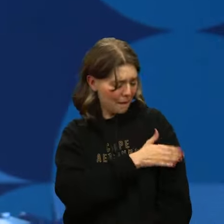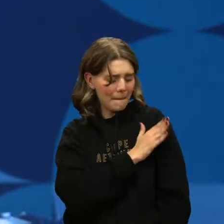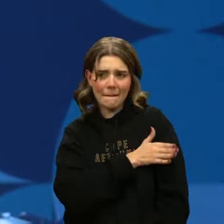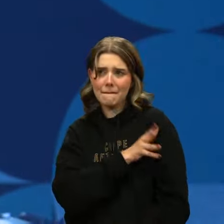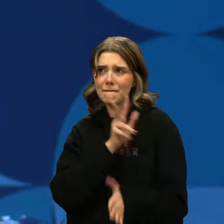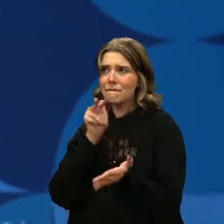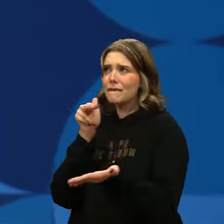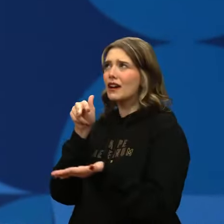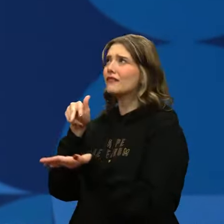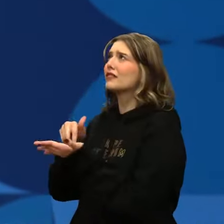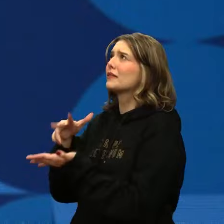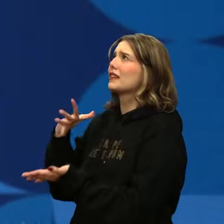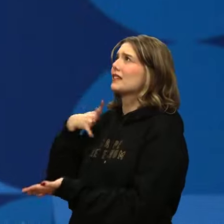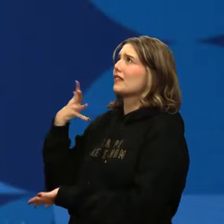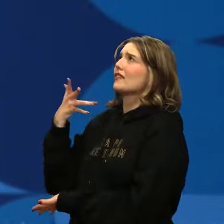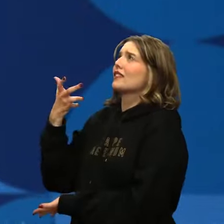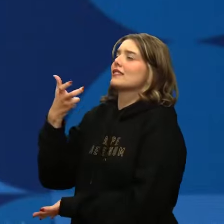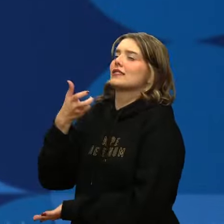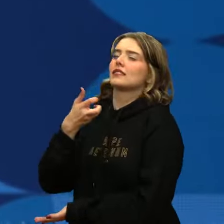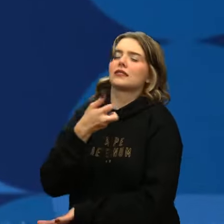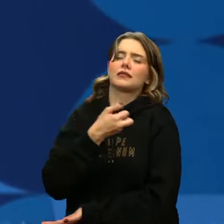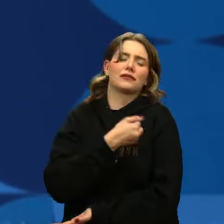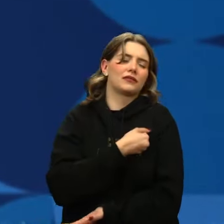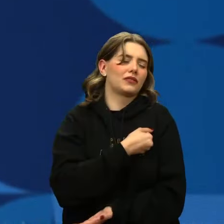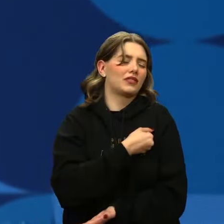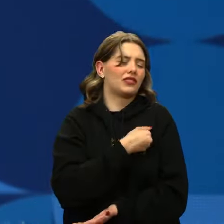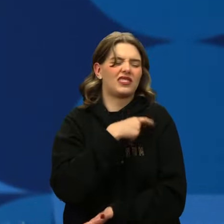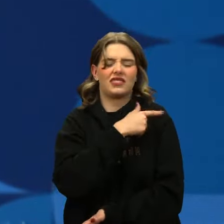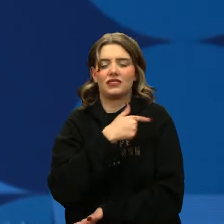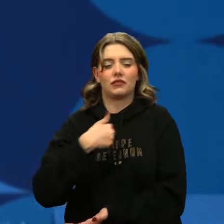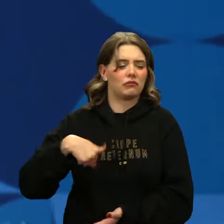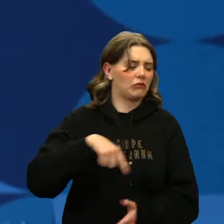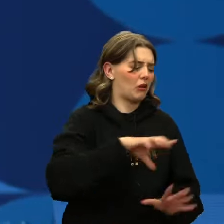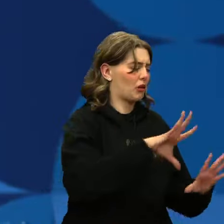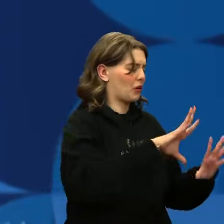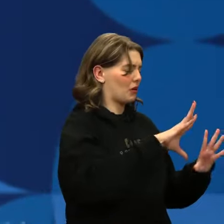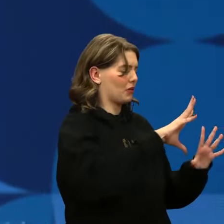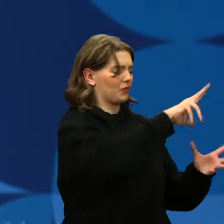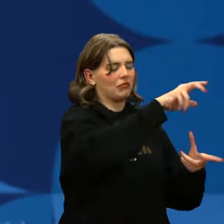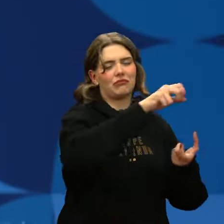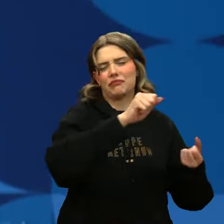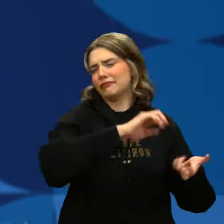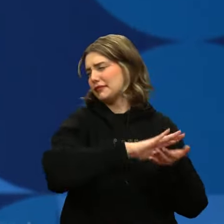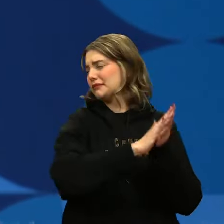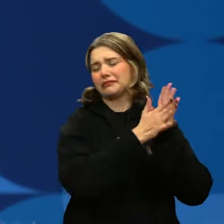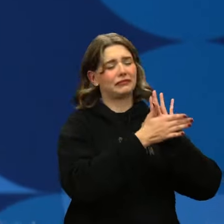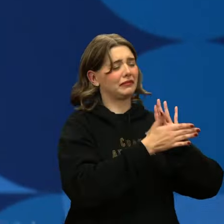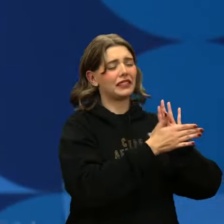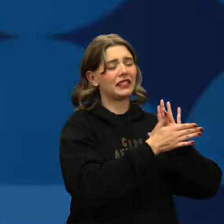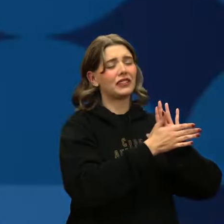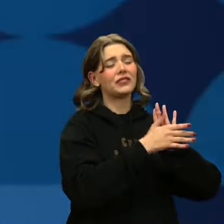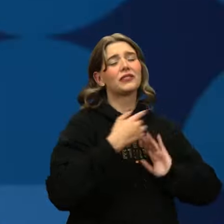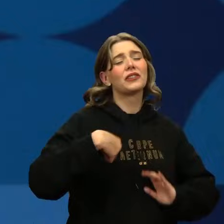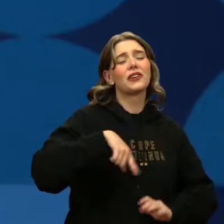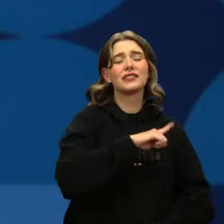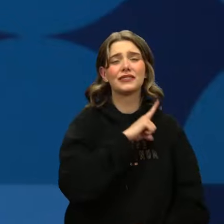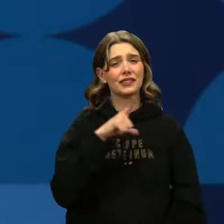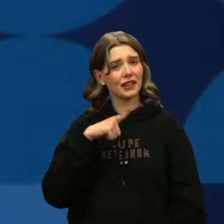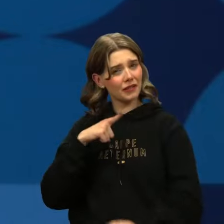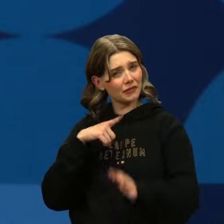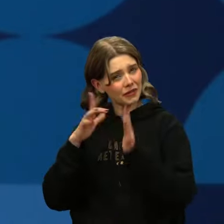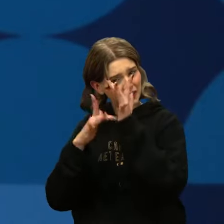nele, mesmo que tudo se abale, nós temos uma garantia, que um dia Ele enxugará dos nossos olhos todas as lágrimas,